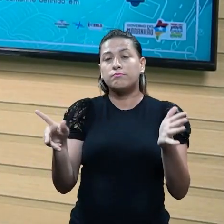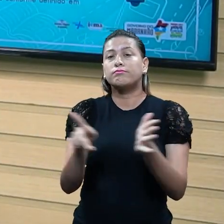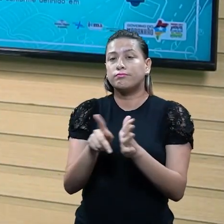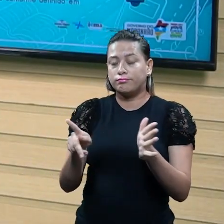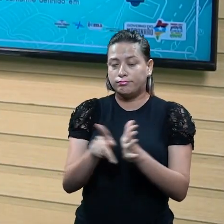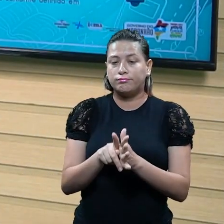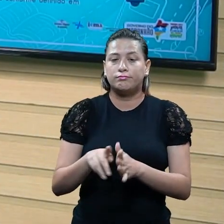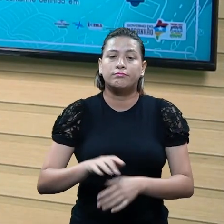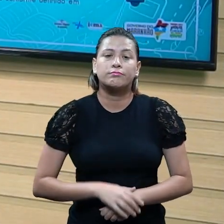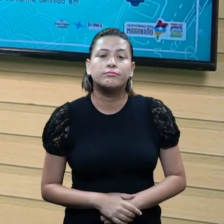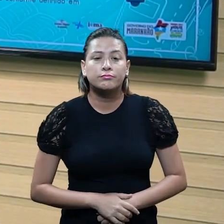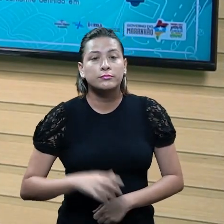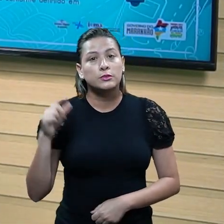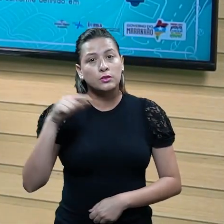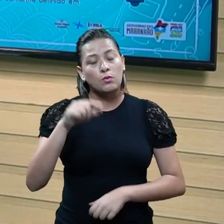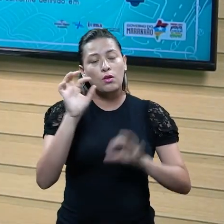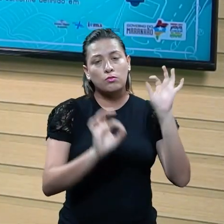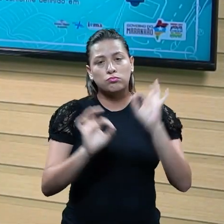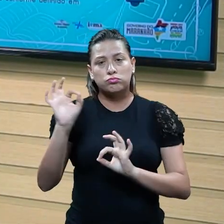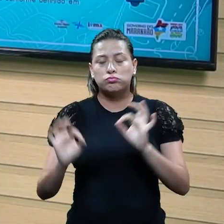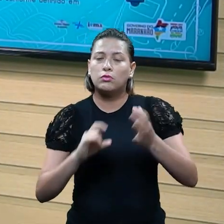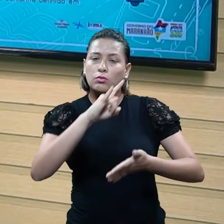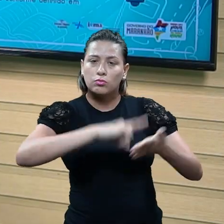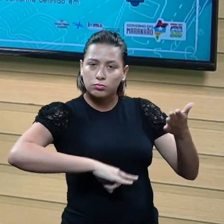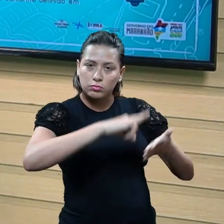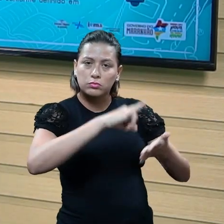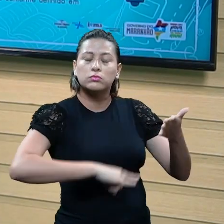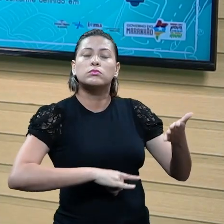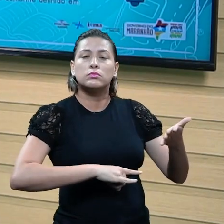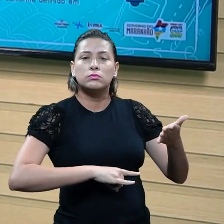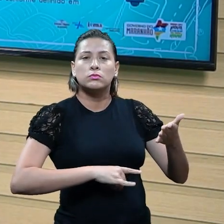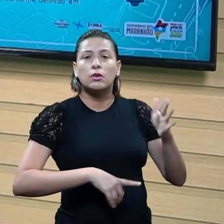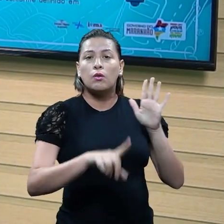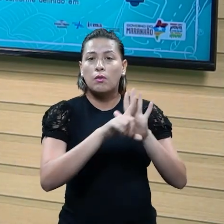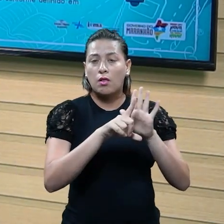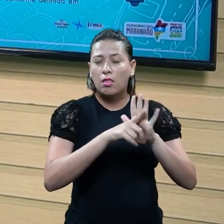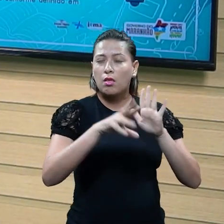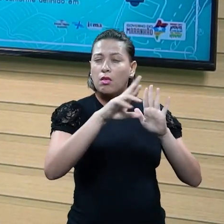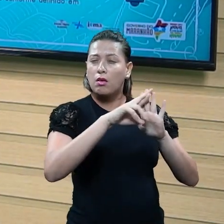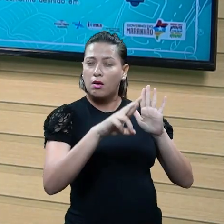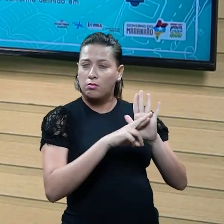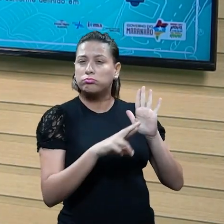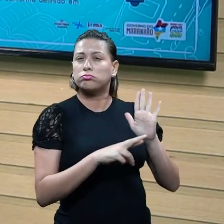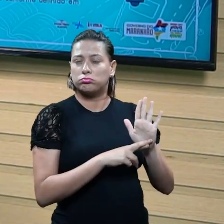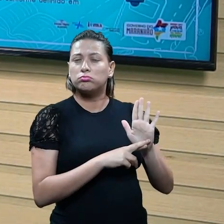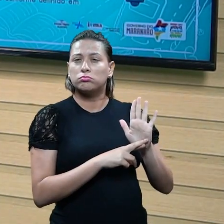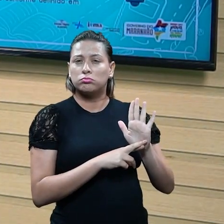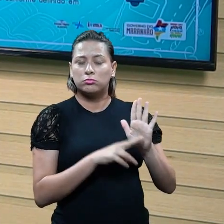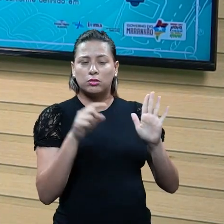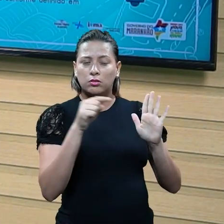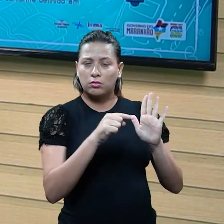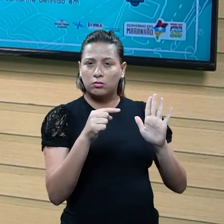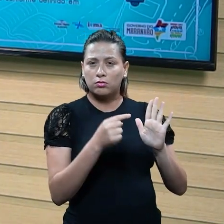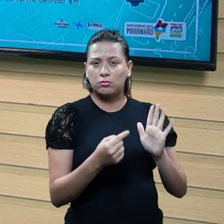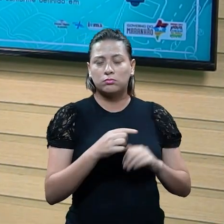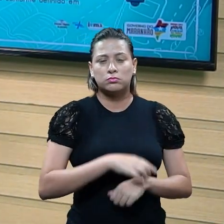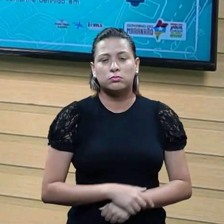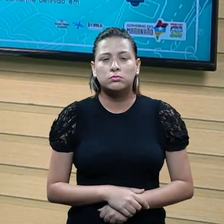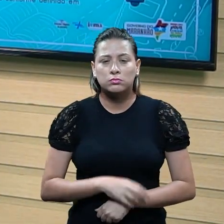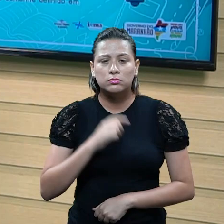hora de definir lá a sua documentação, a sua legislação, o seu regimento, as cláusulas da elaboração do